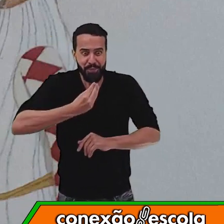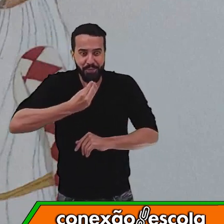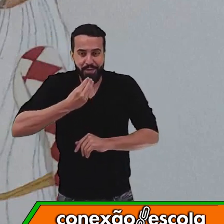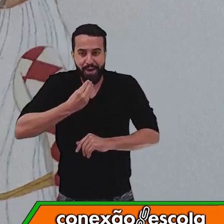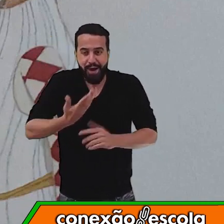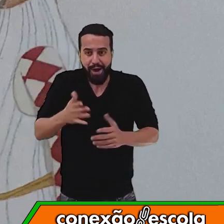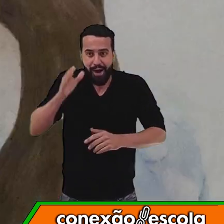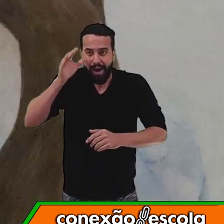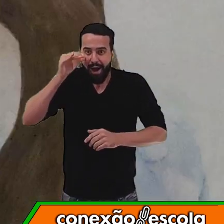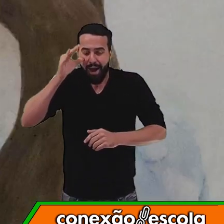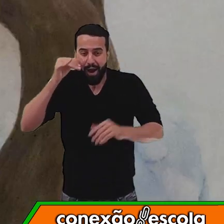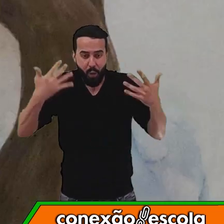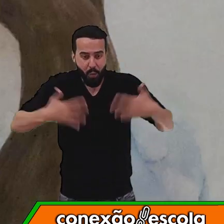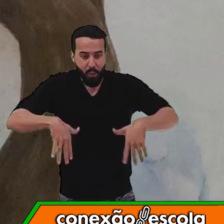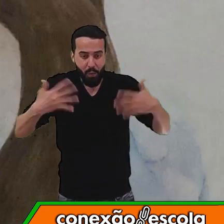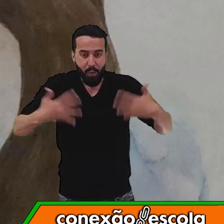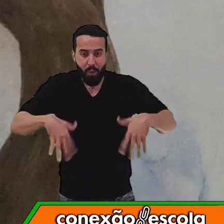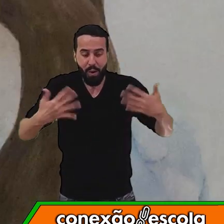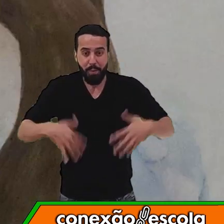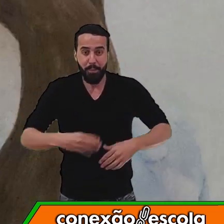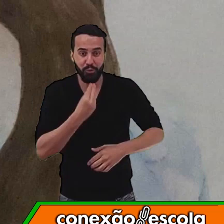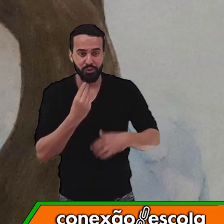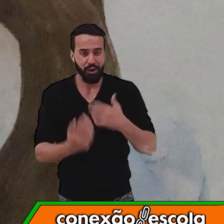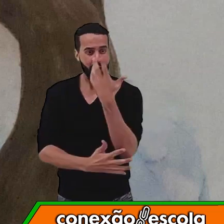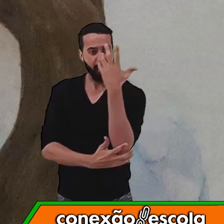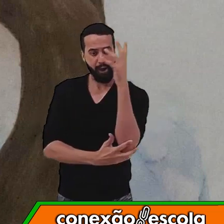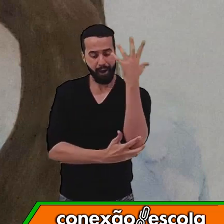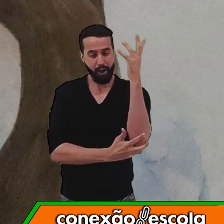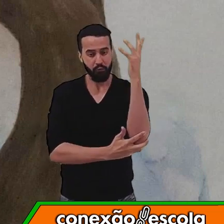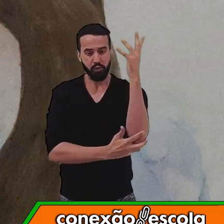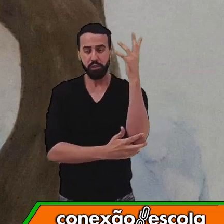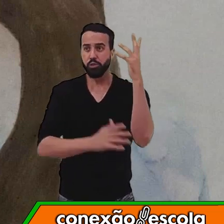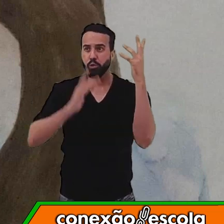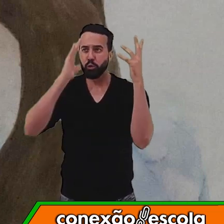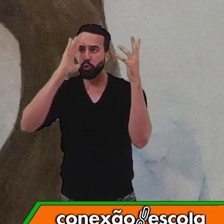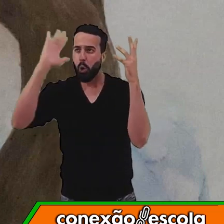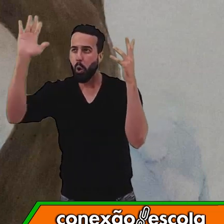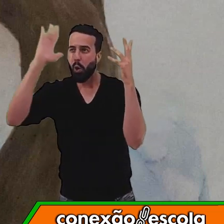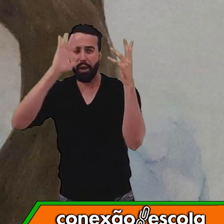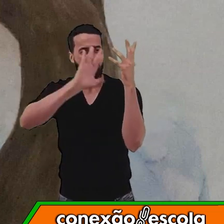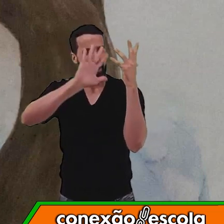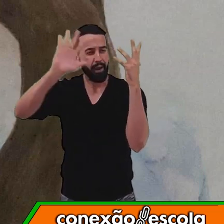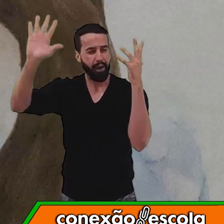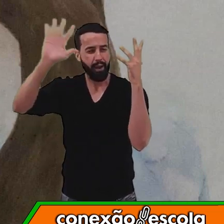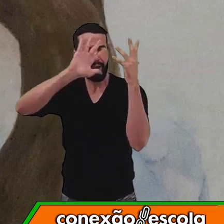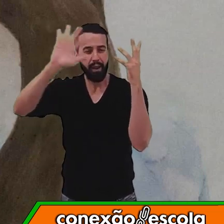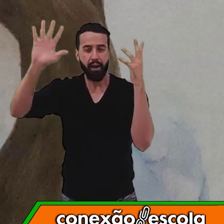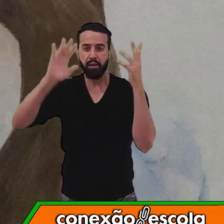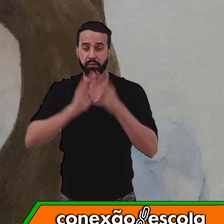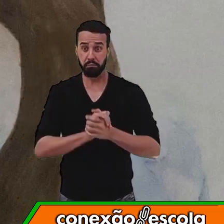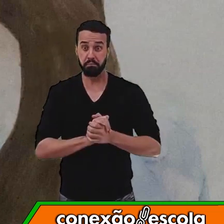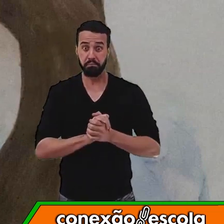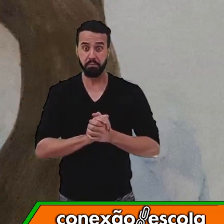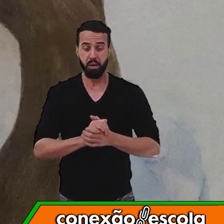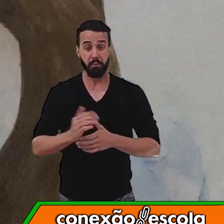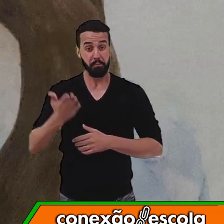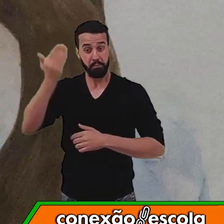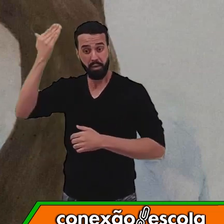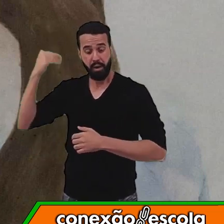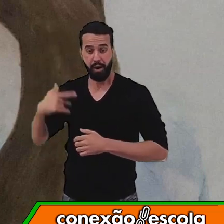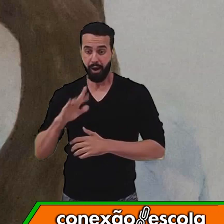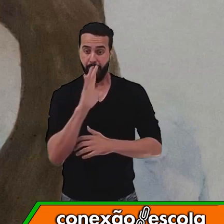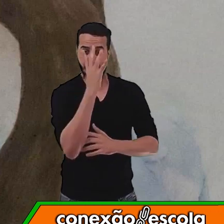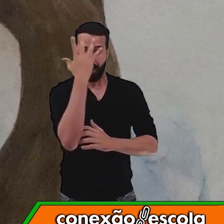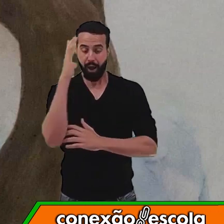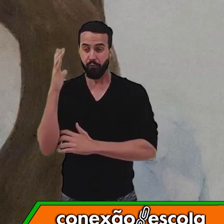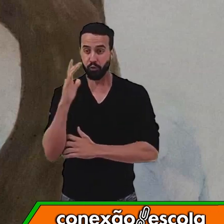ele fosse uma árvore que sonhava. Era uma vez uma árvore que